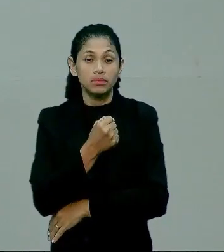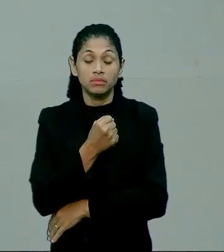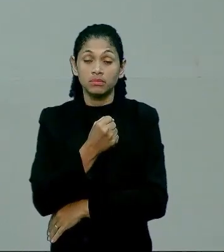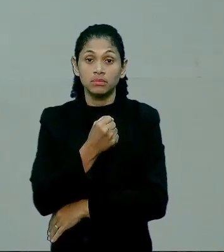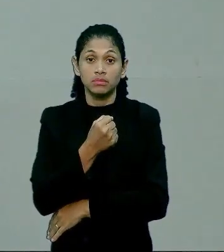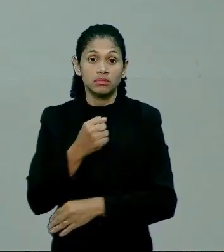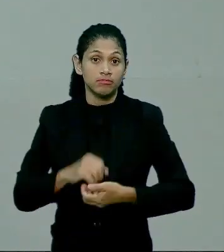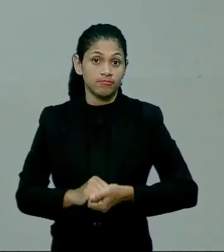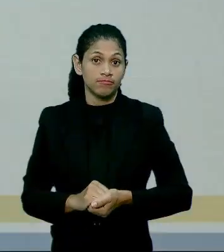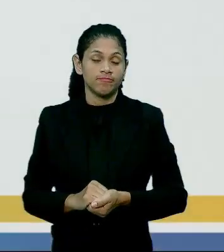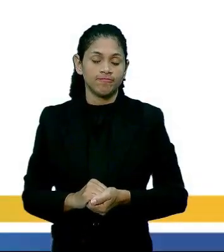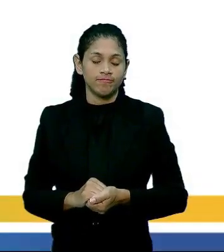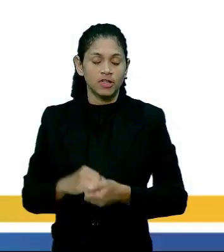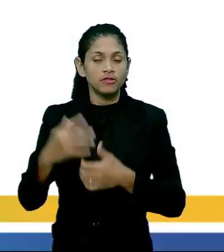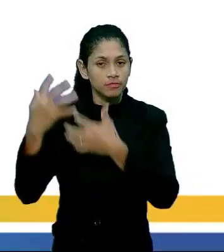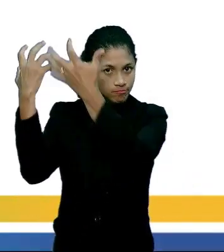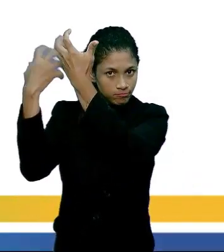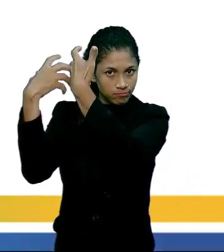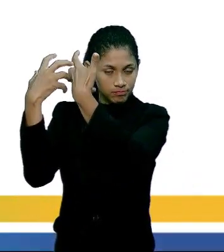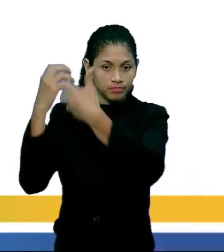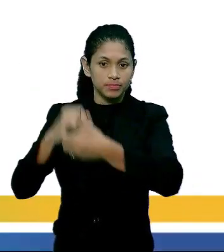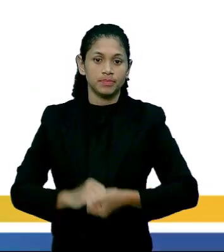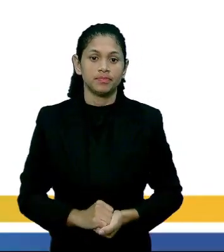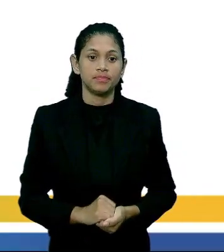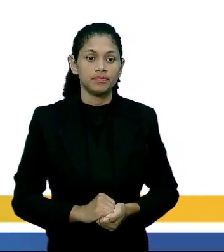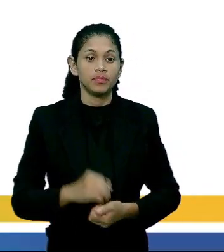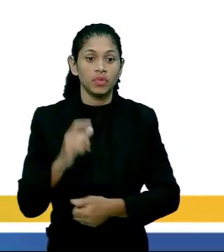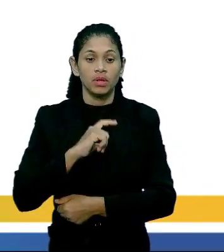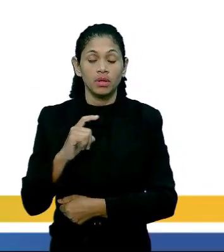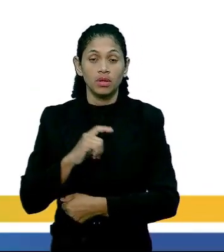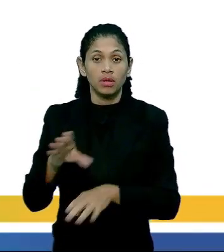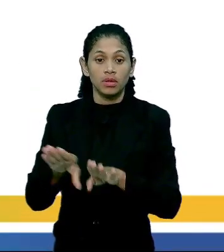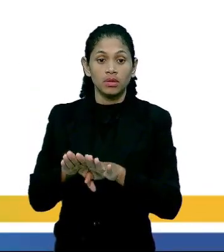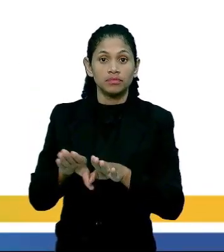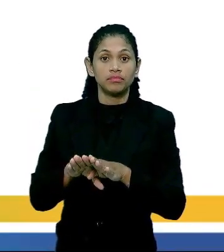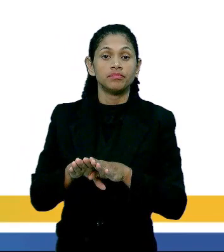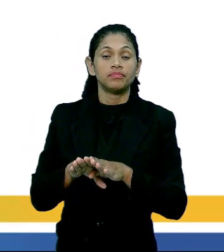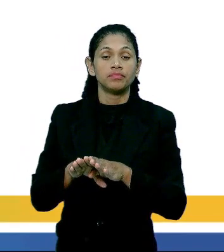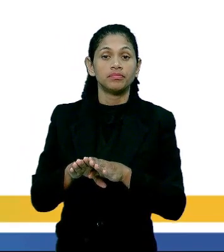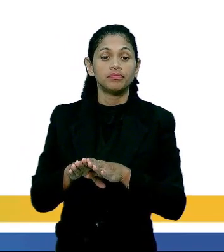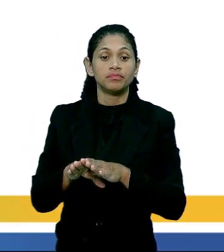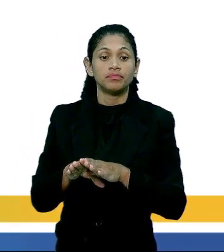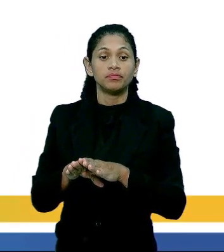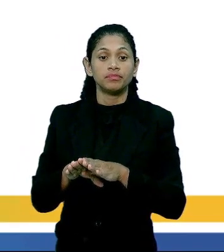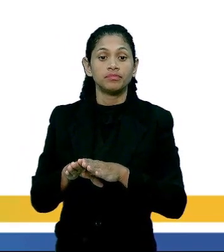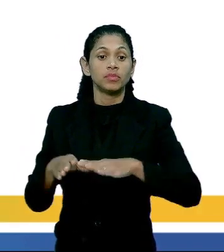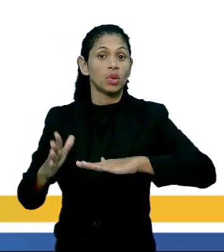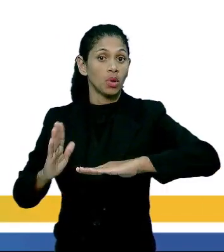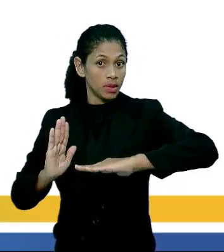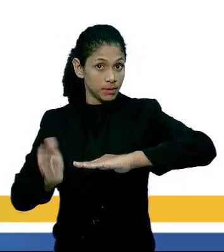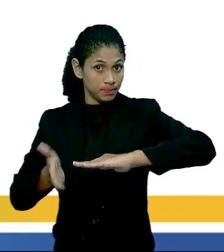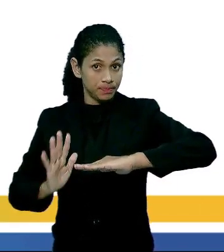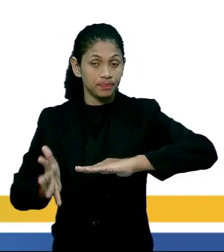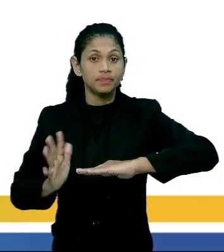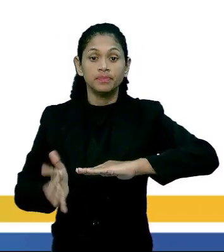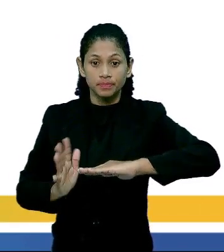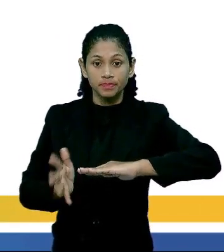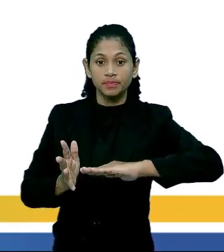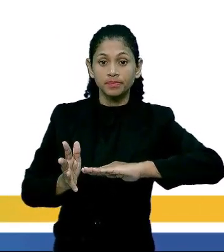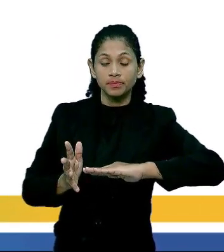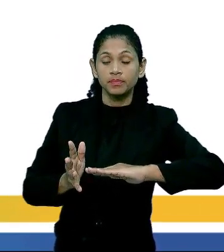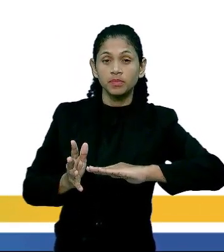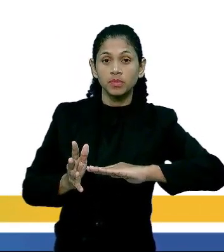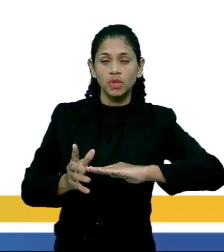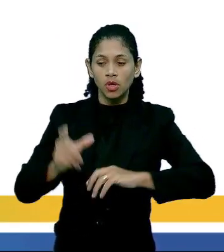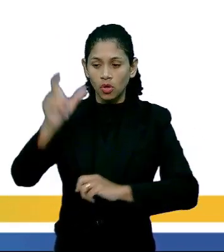é belo? Aí a gente vai fazer essa reflexão, tranquilo? E também temos a relação direcionada para a contemporaneidade, que